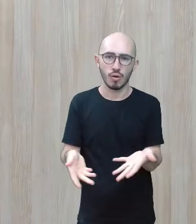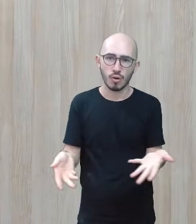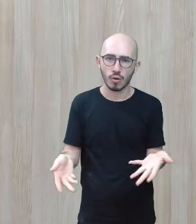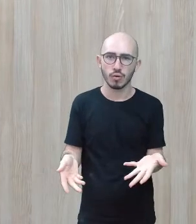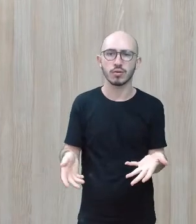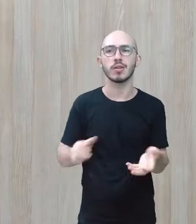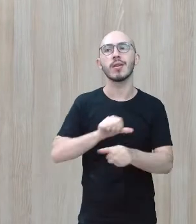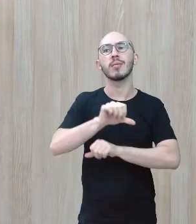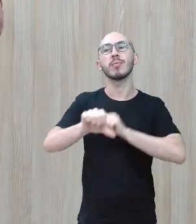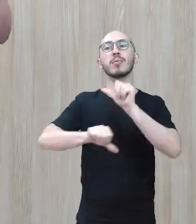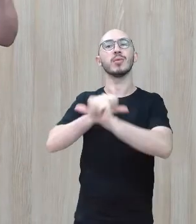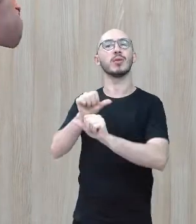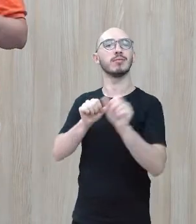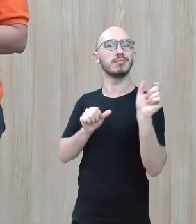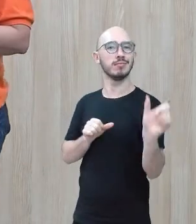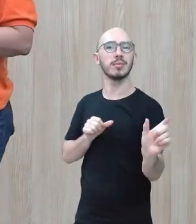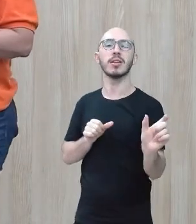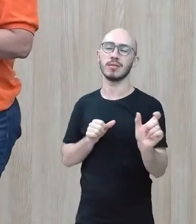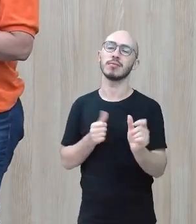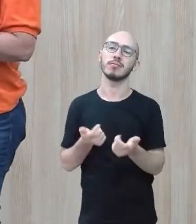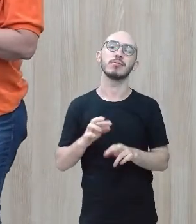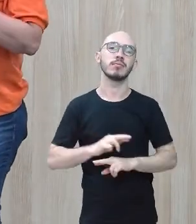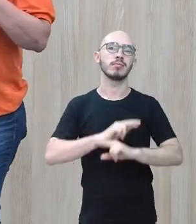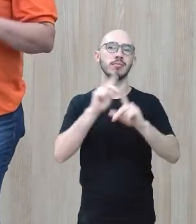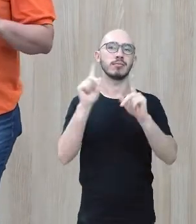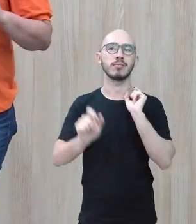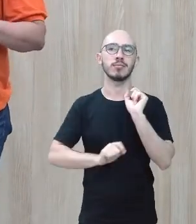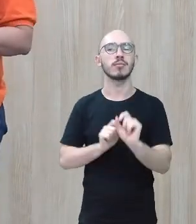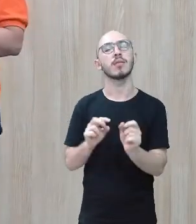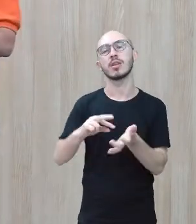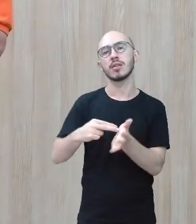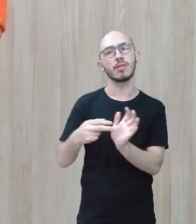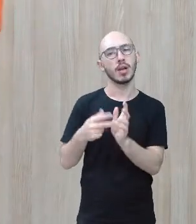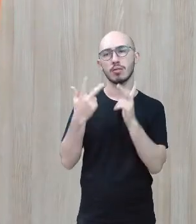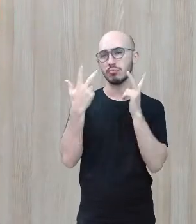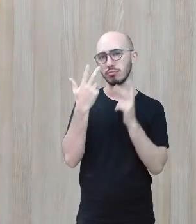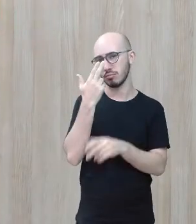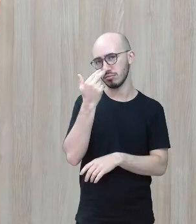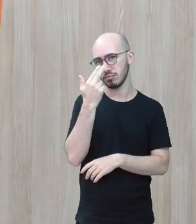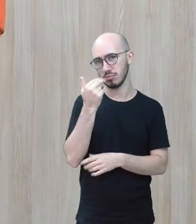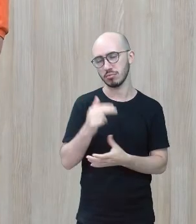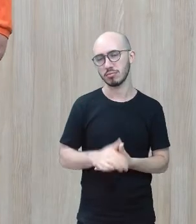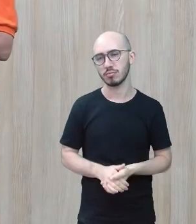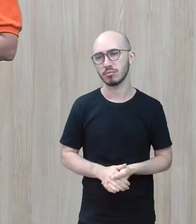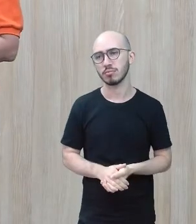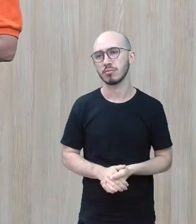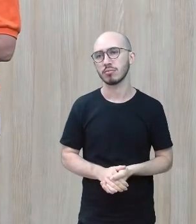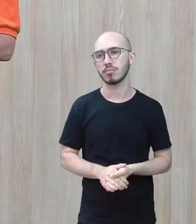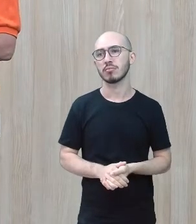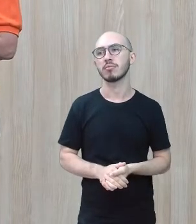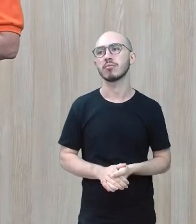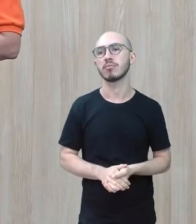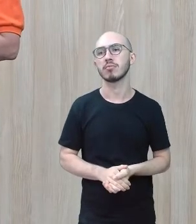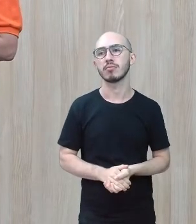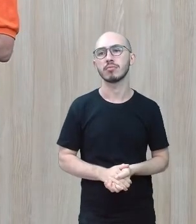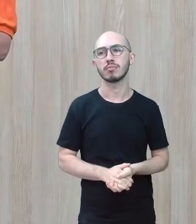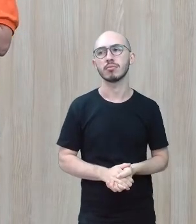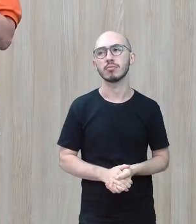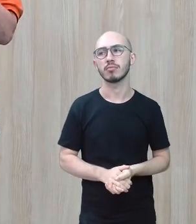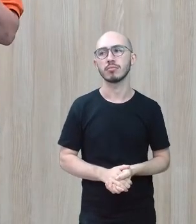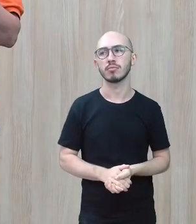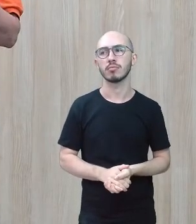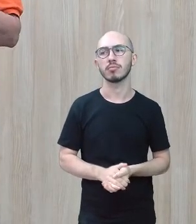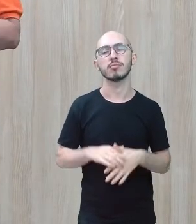né, na palavra, não é? Mas tem o mesmo significado. Então, ele não chegou a concluir, não é,